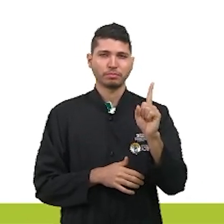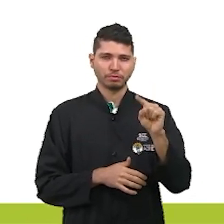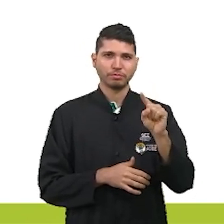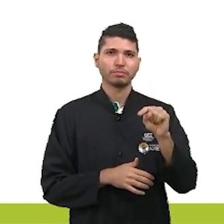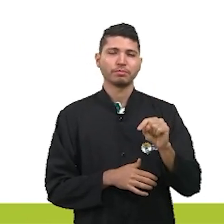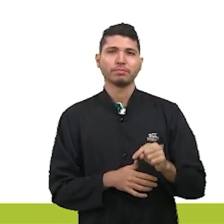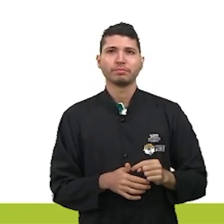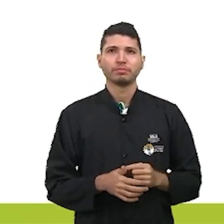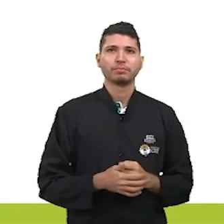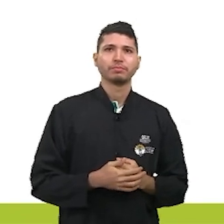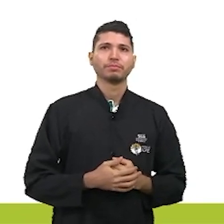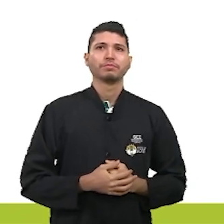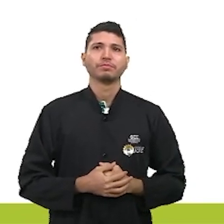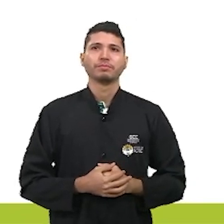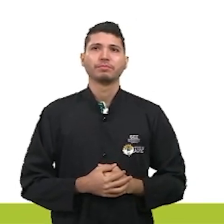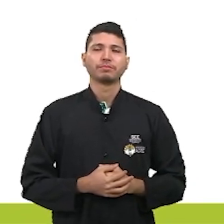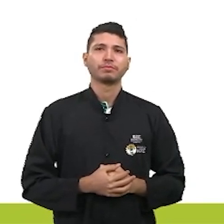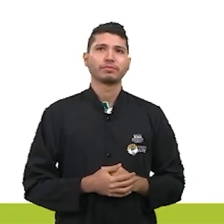contá-las.